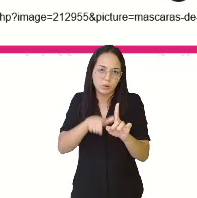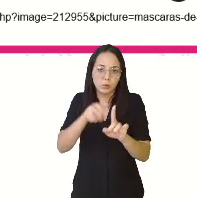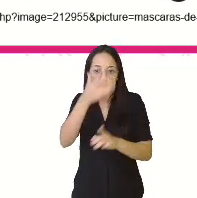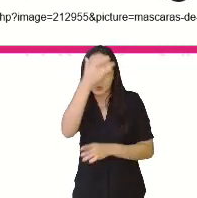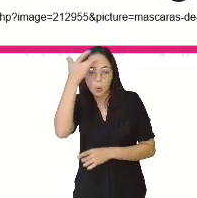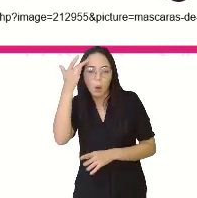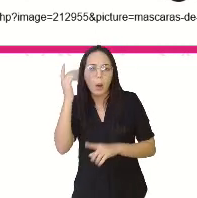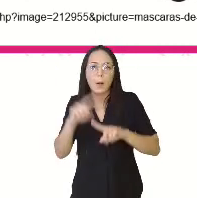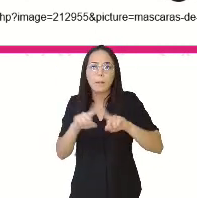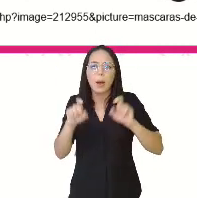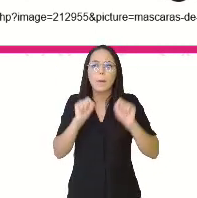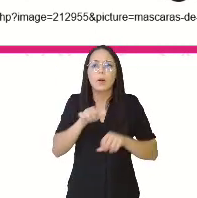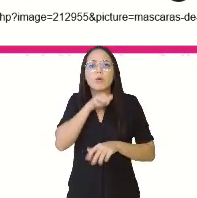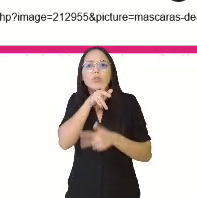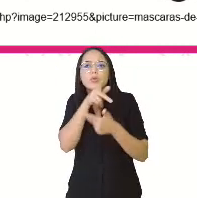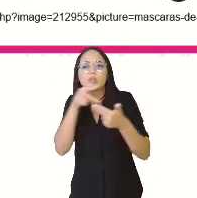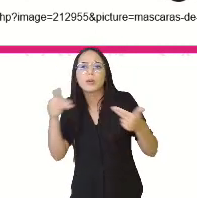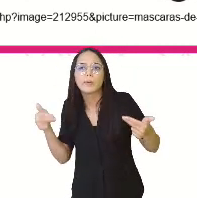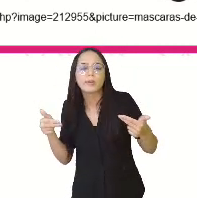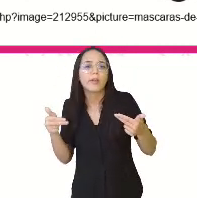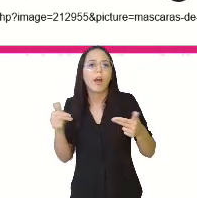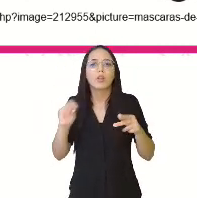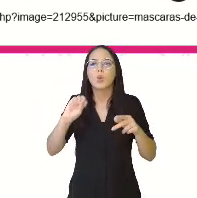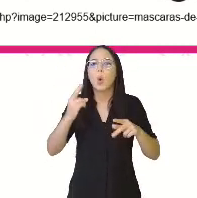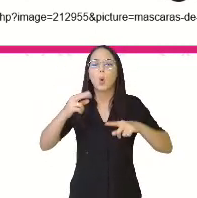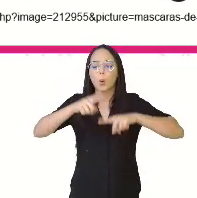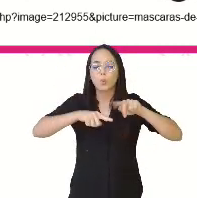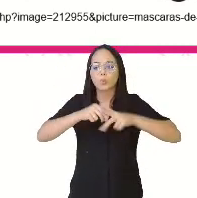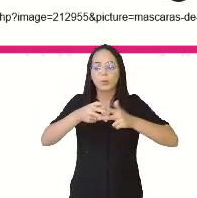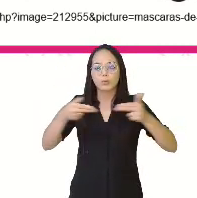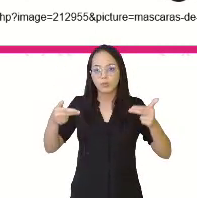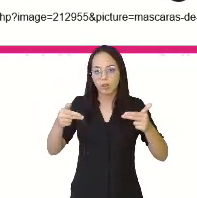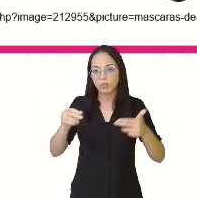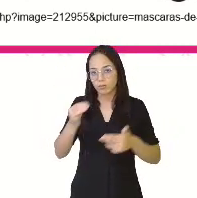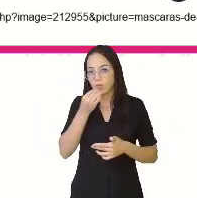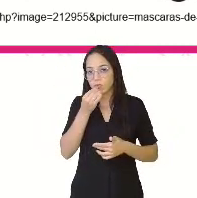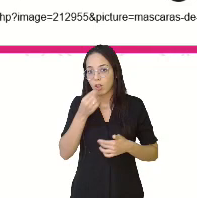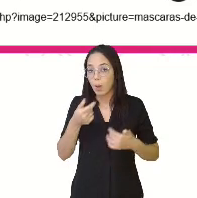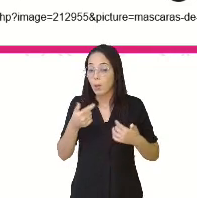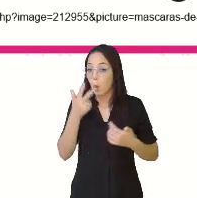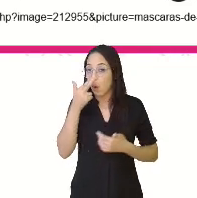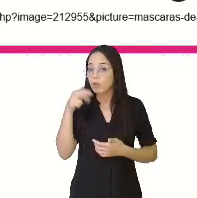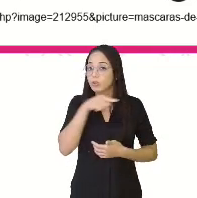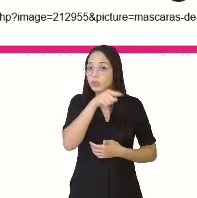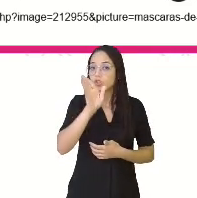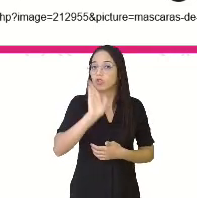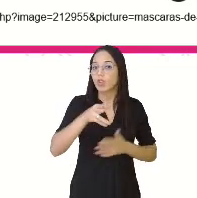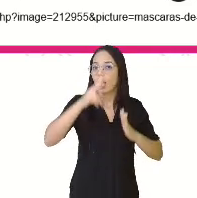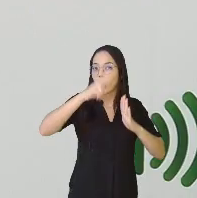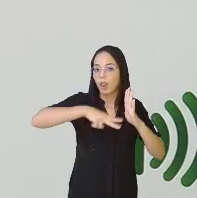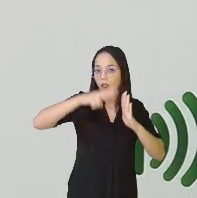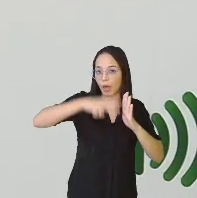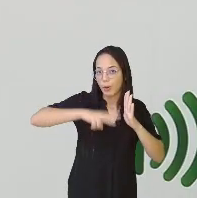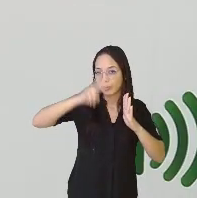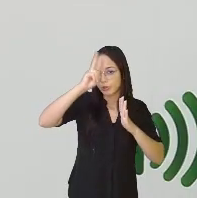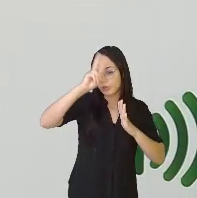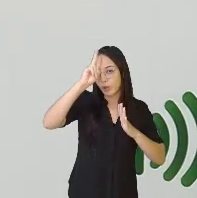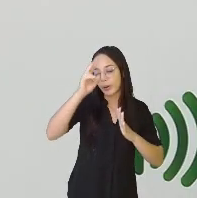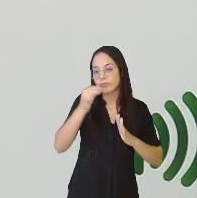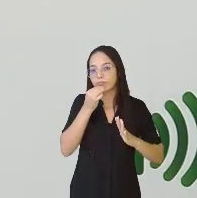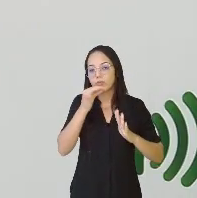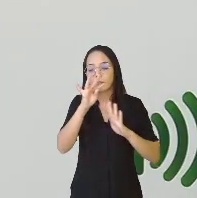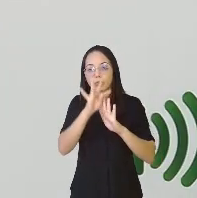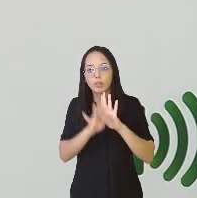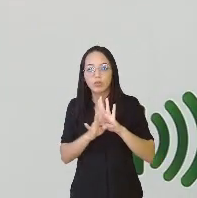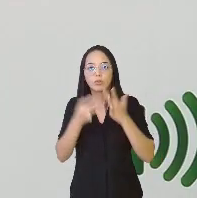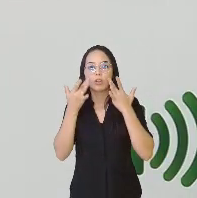um animal, um ser fictício ou um objeto. Então, eu creio que você já leu histórias, e no caso aí, que é um texto